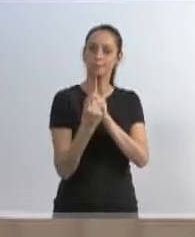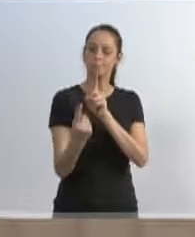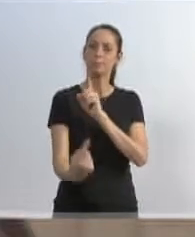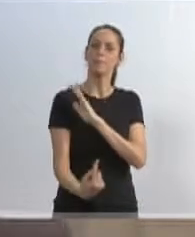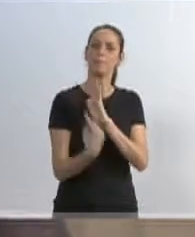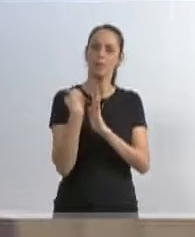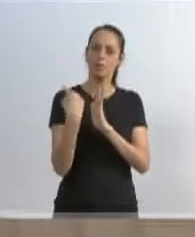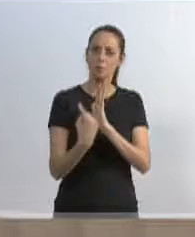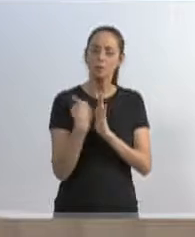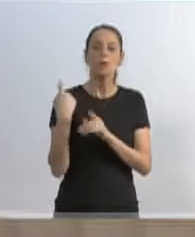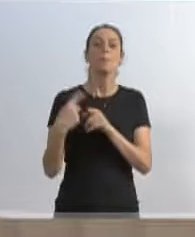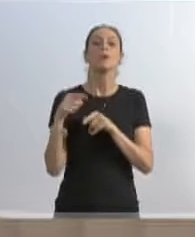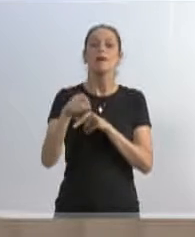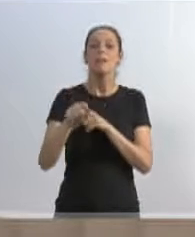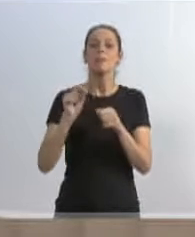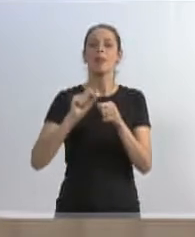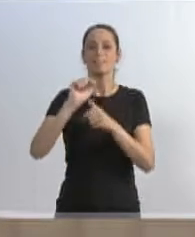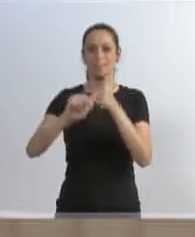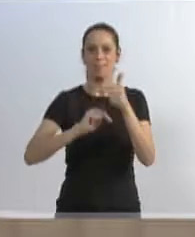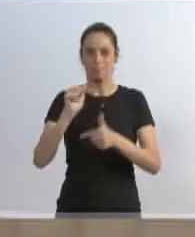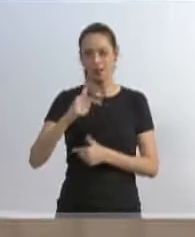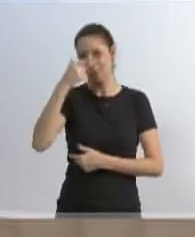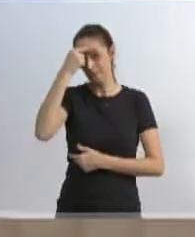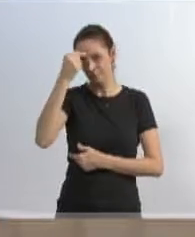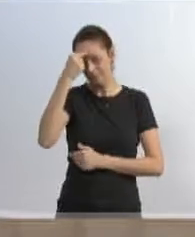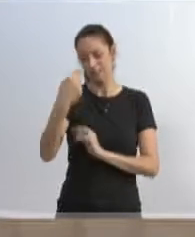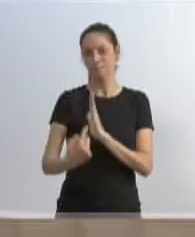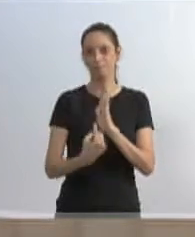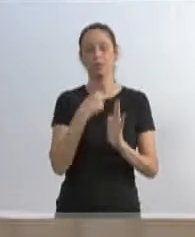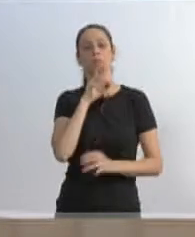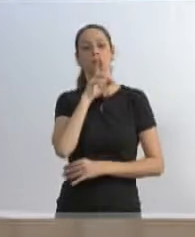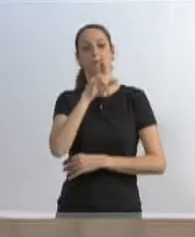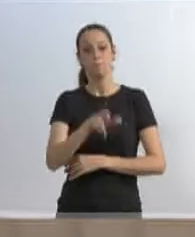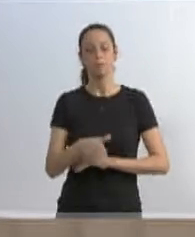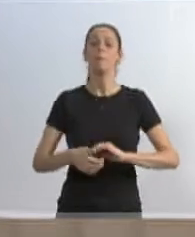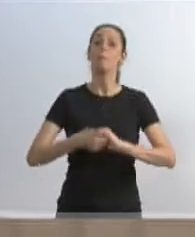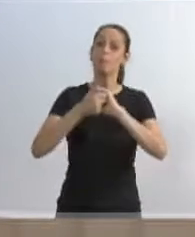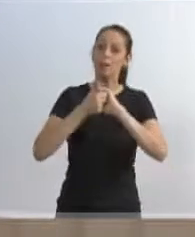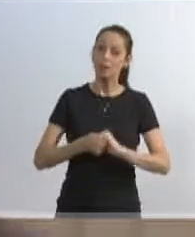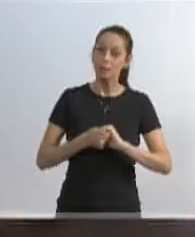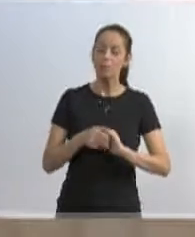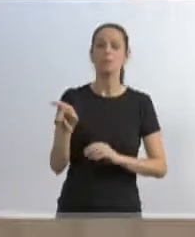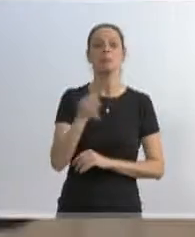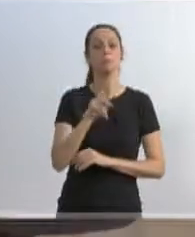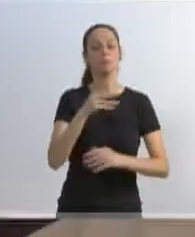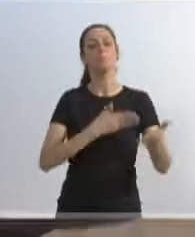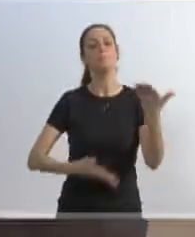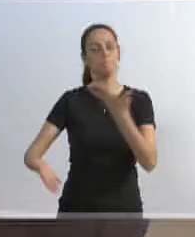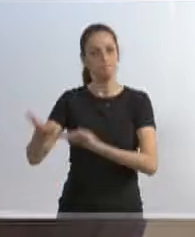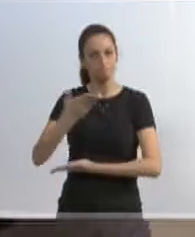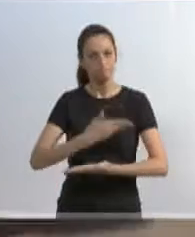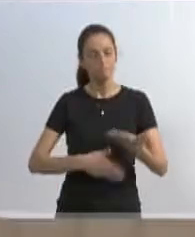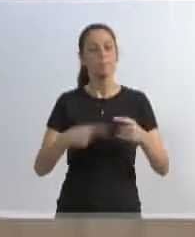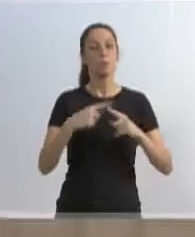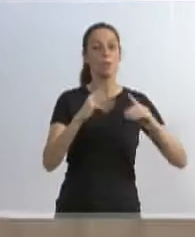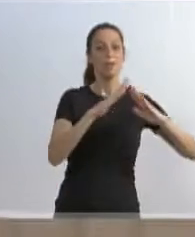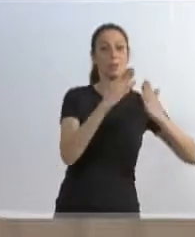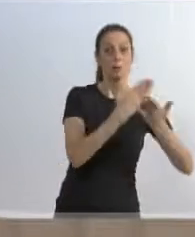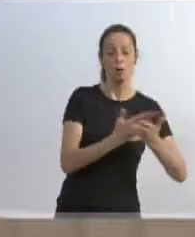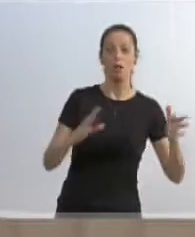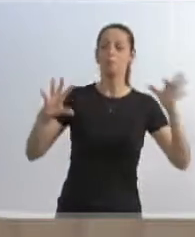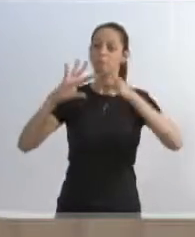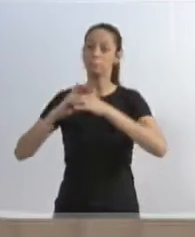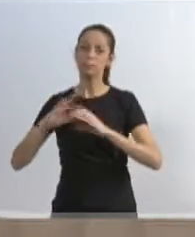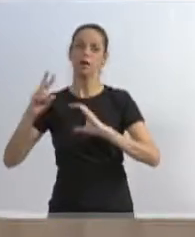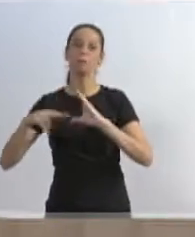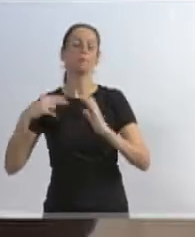universitários parabenizo de forma geral todos os professores que fazem essa mediação aqui com essa casa legislativa e